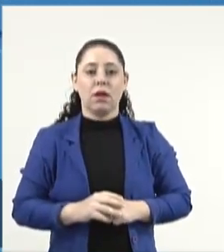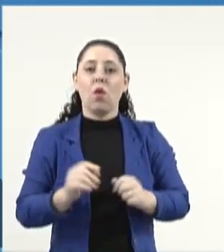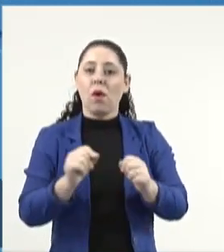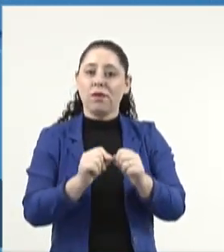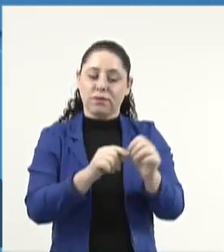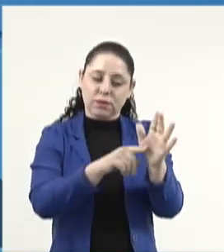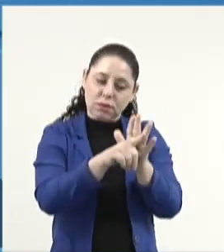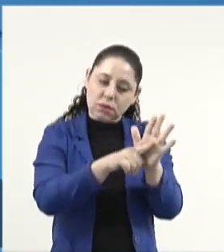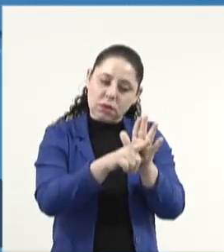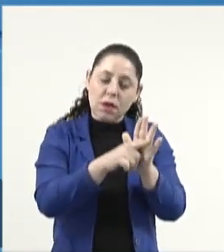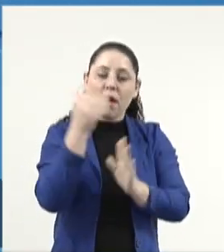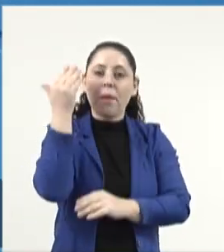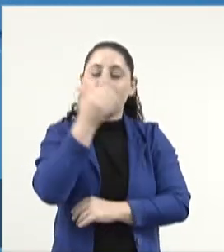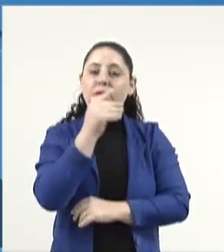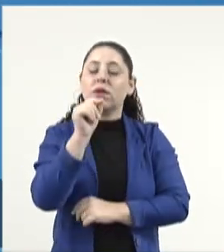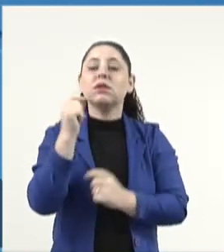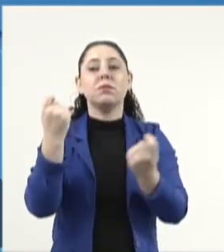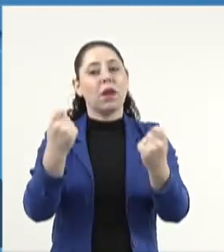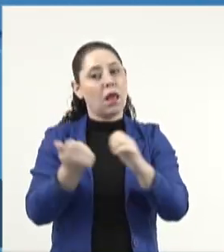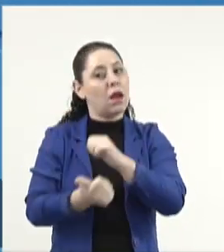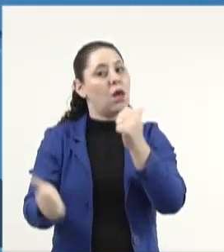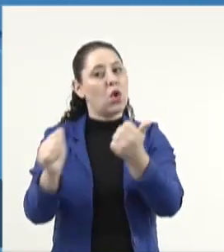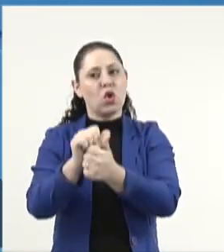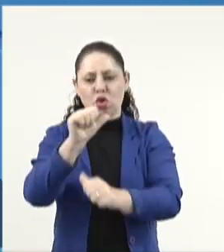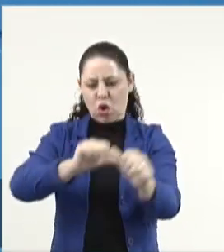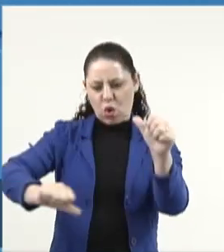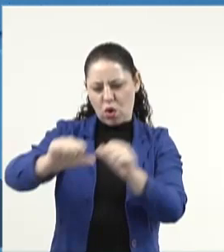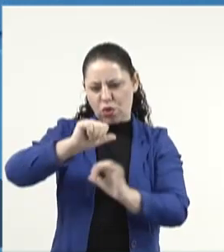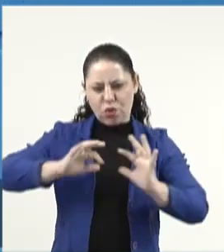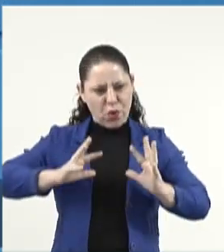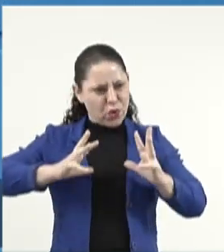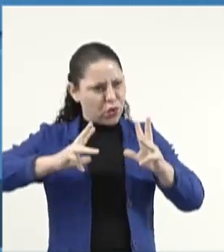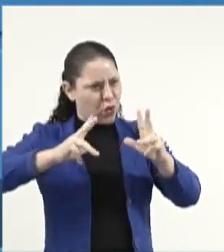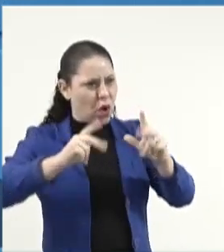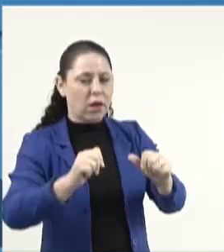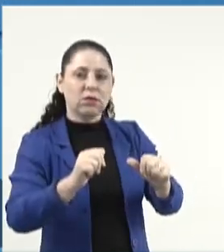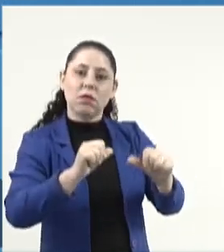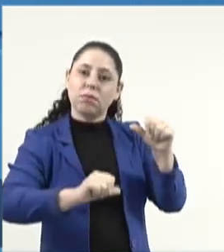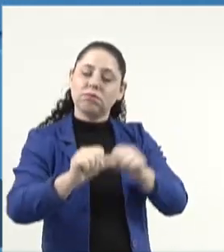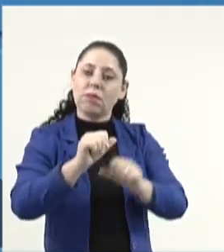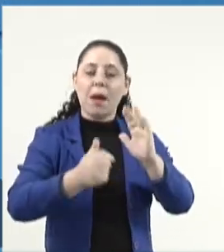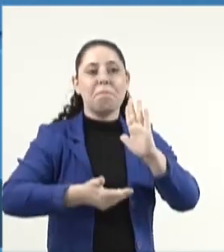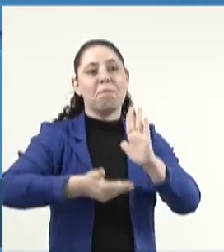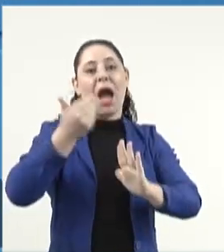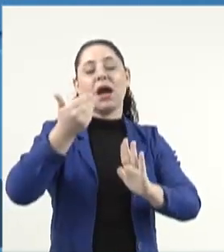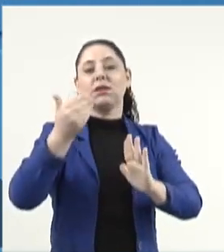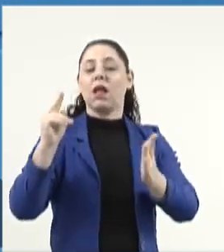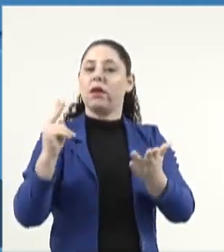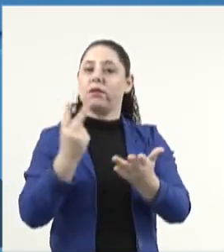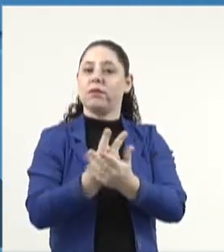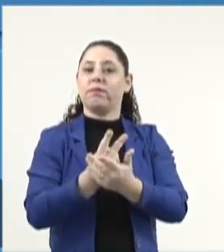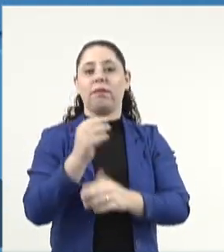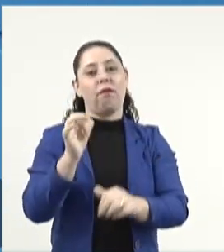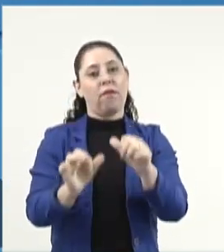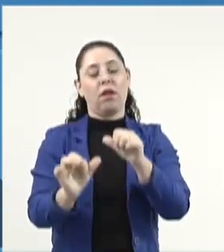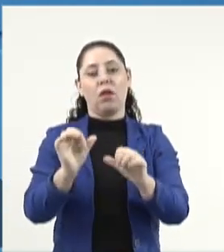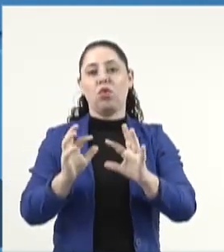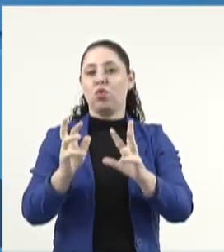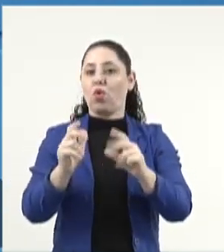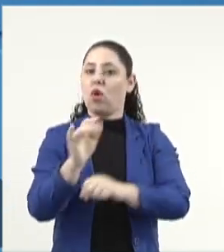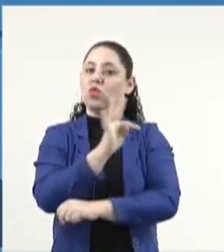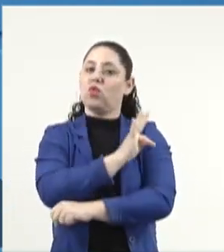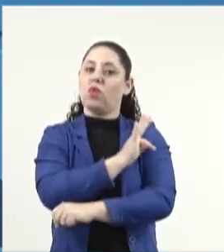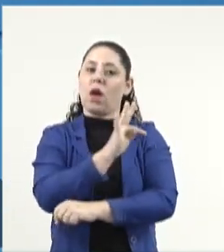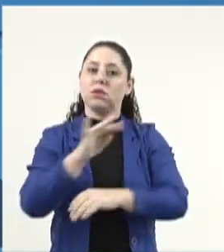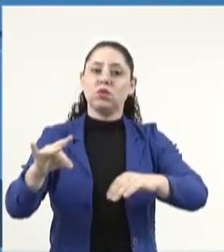e demonstrar que eles precisam adequar e trocar todos os medidores que estão medindo a mais. Há variação. Todos os